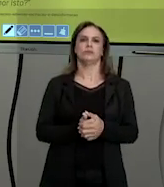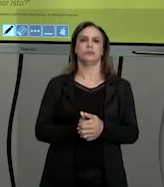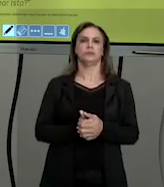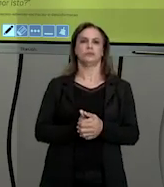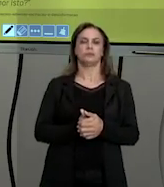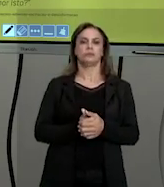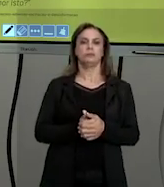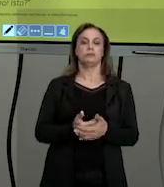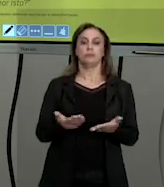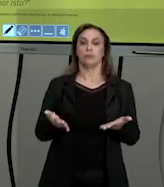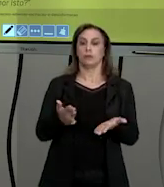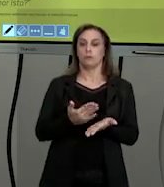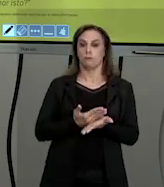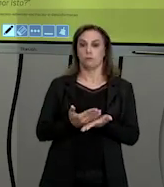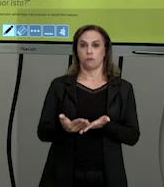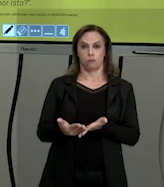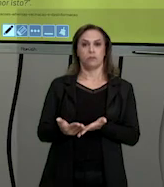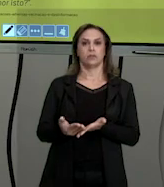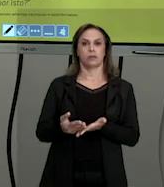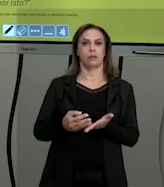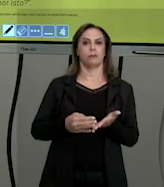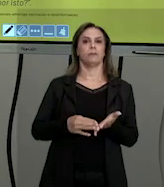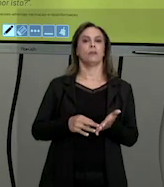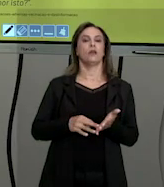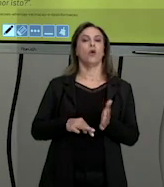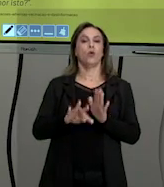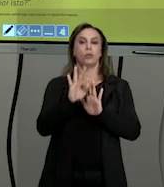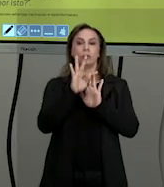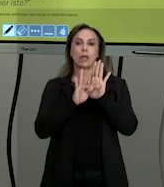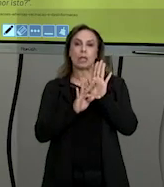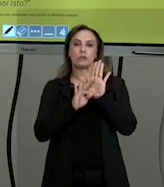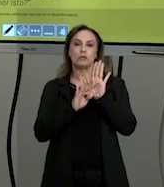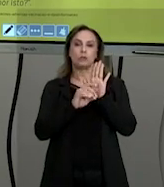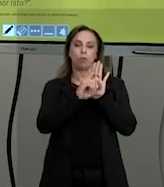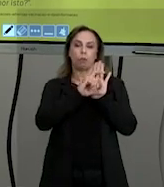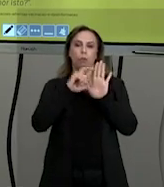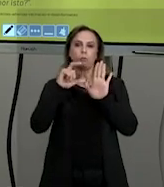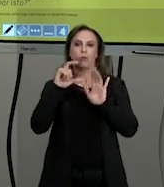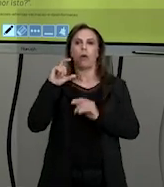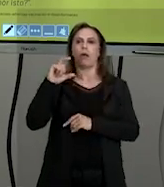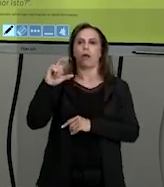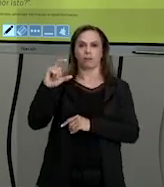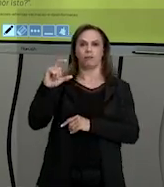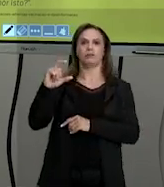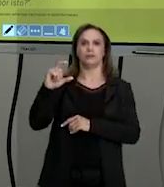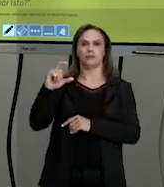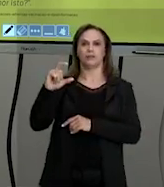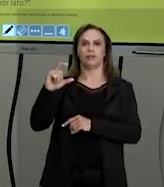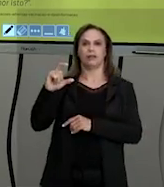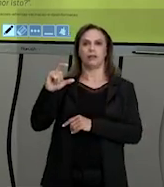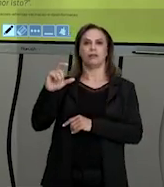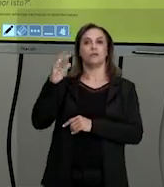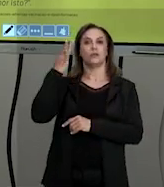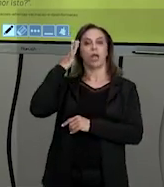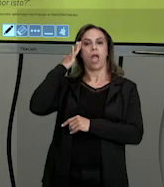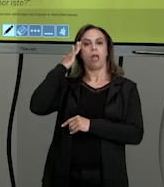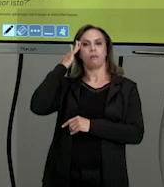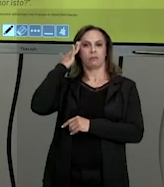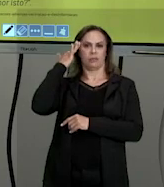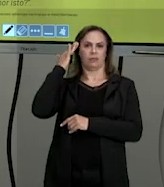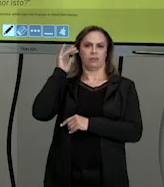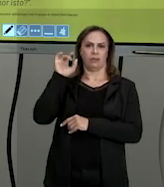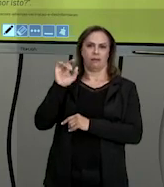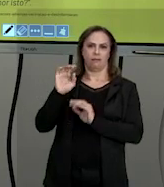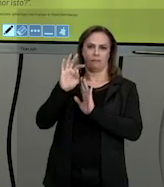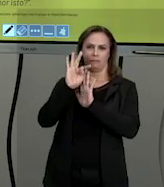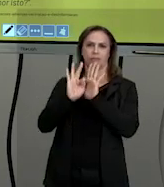Bom, vamos começar aqui com a leitura desse trecho, tá? Lembrando que a gente vai interpretar esse texto. Então, eu